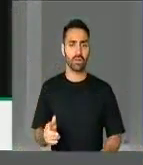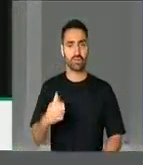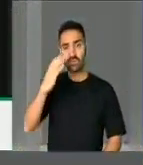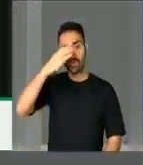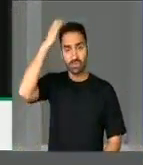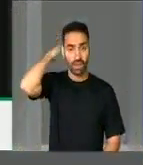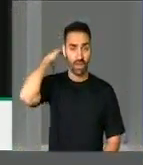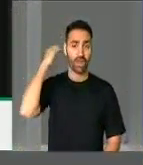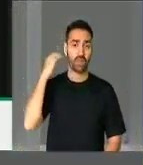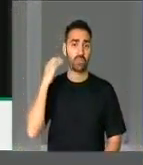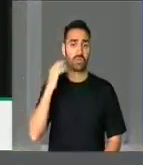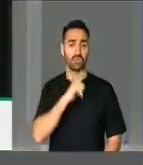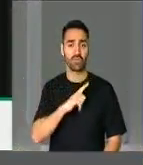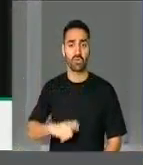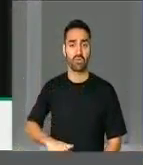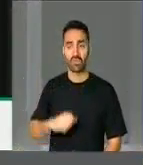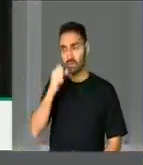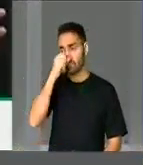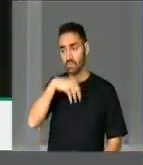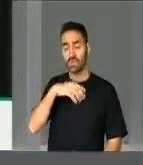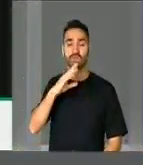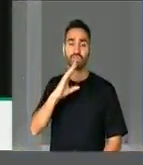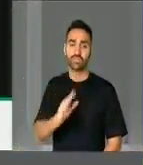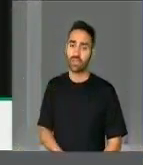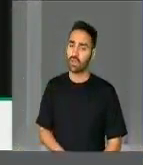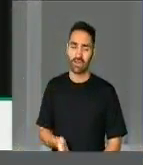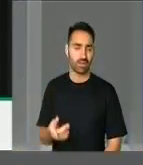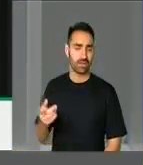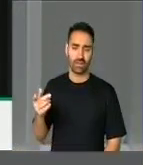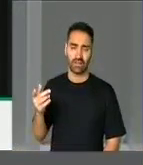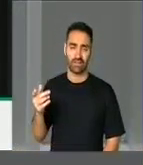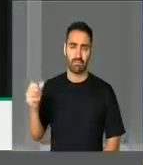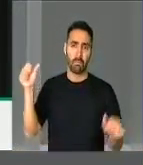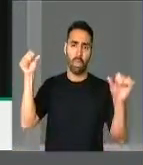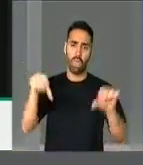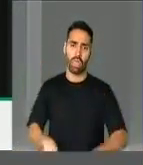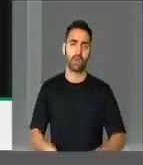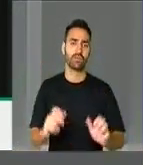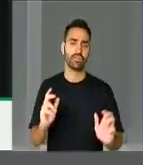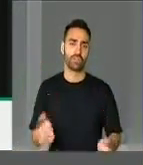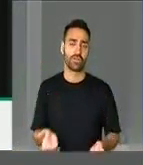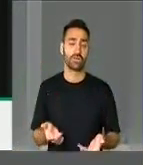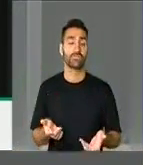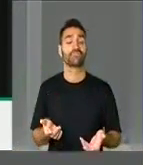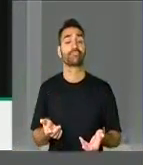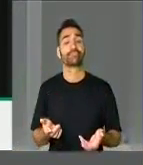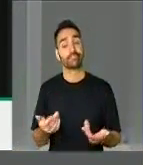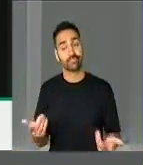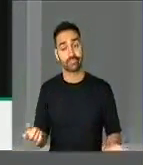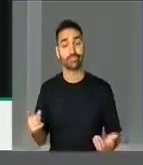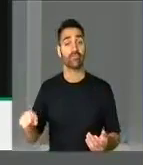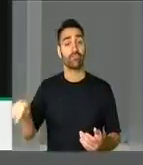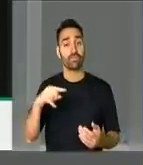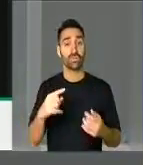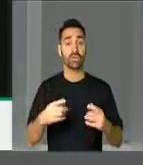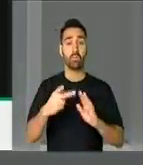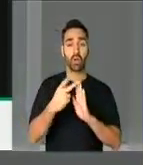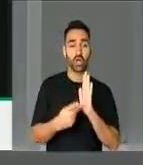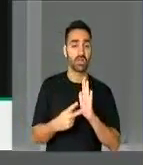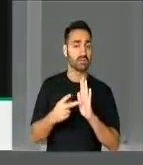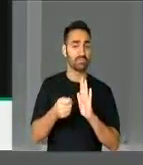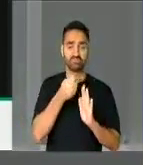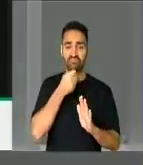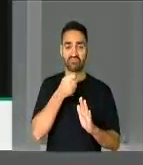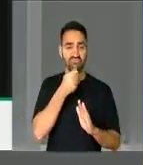Temer, esse desgoverno que ele faz, já chegou no fundo do poço. E, consequentemente, as políticas públicas já não mais